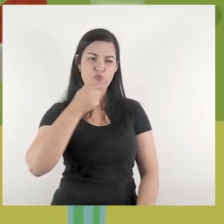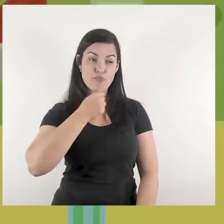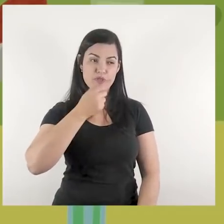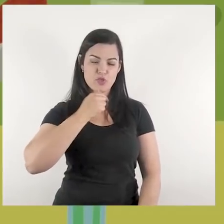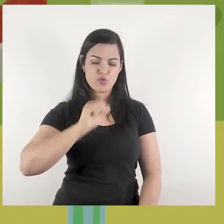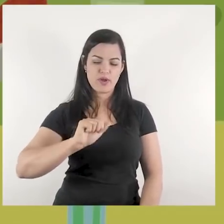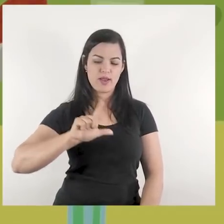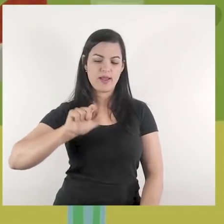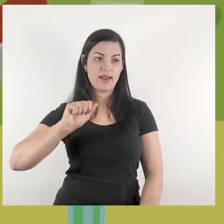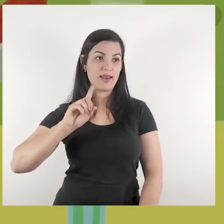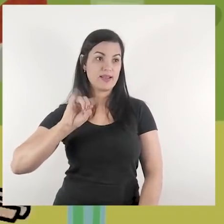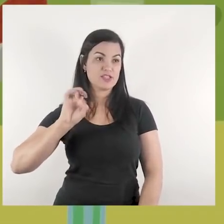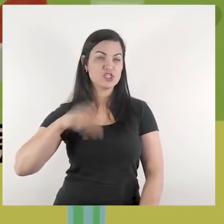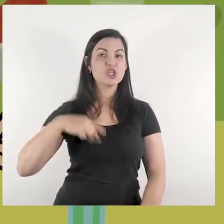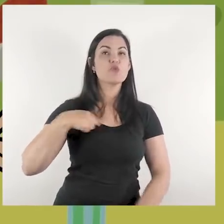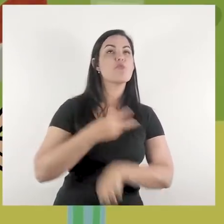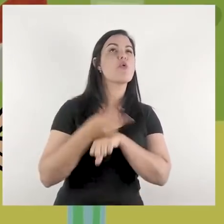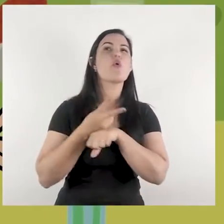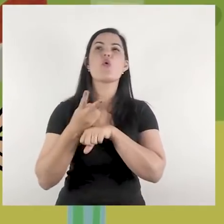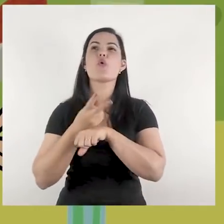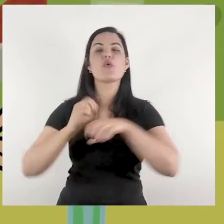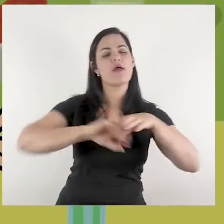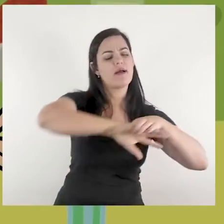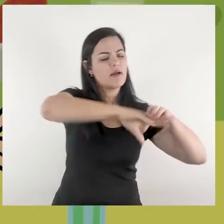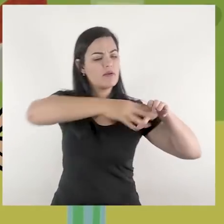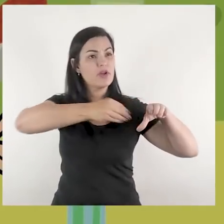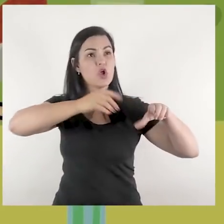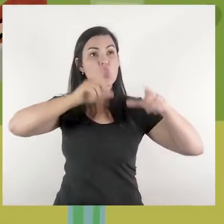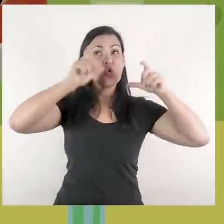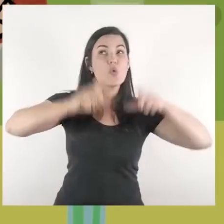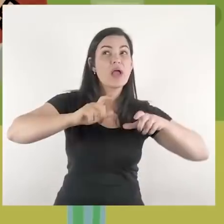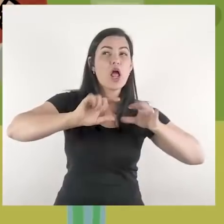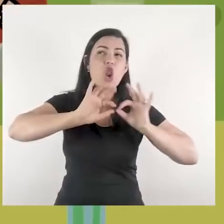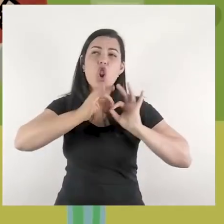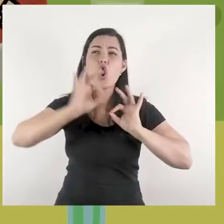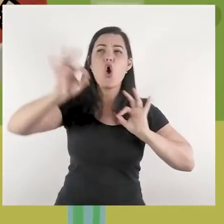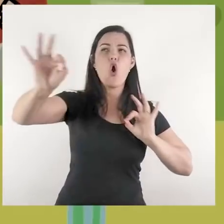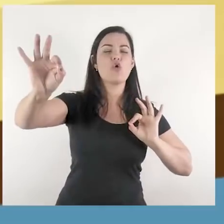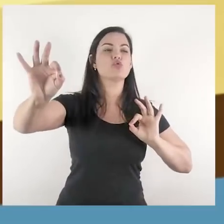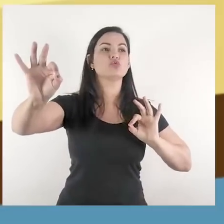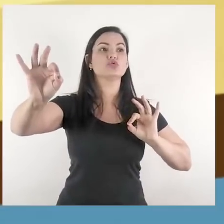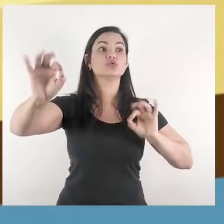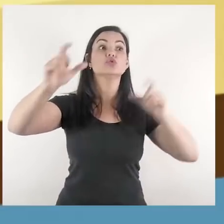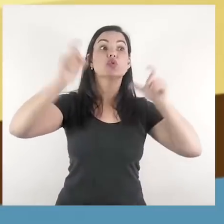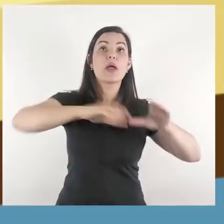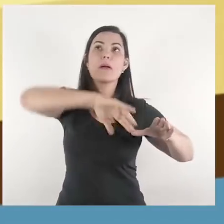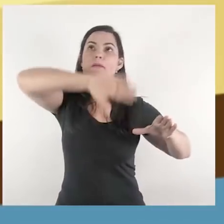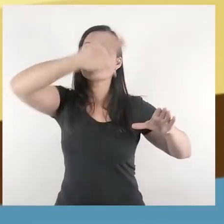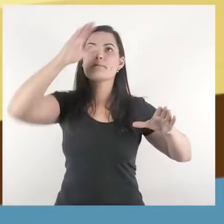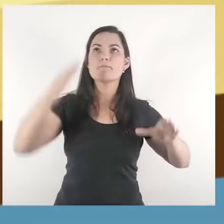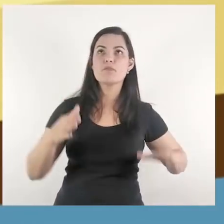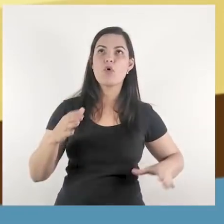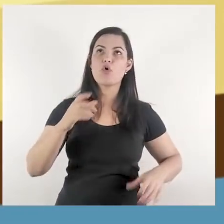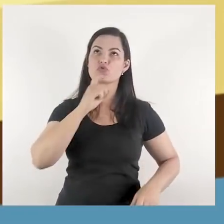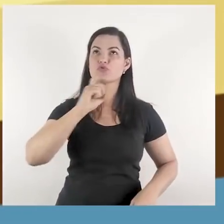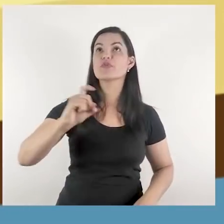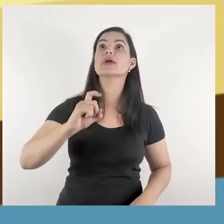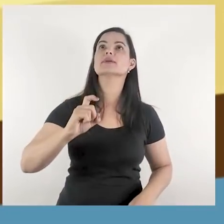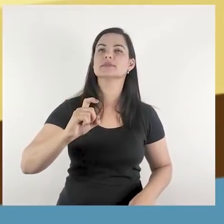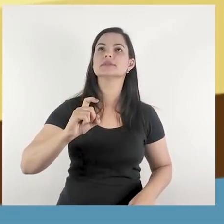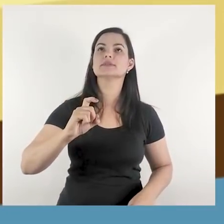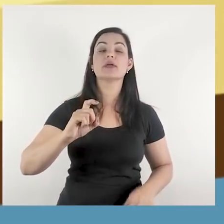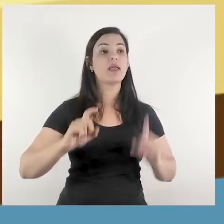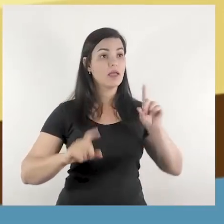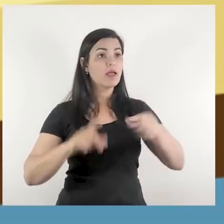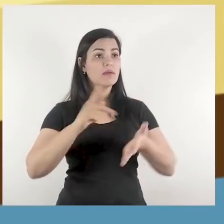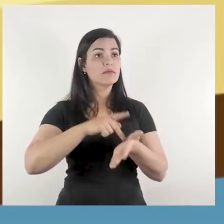procuraria essa caverna no lugar mais distante do parque. Os Montes Verdes. Isso faz sentido. As cavernas são comuns